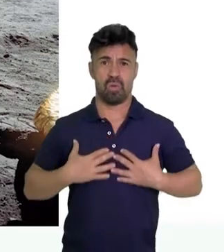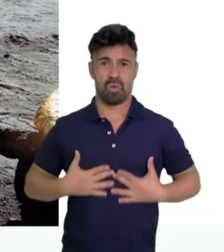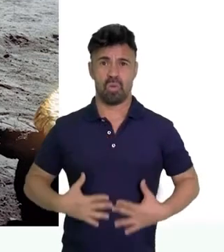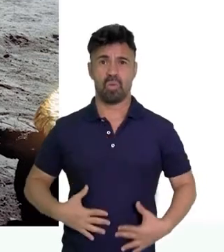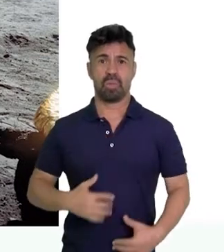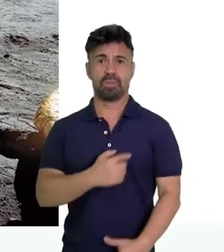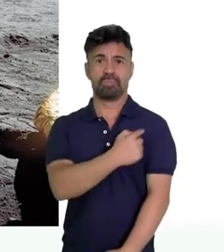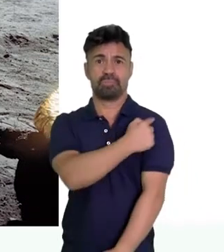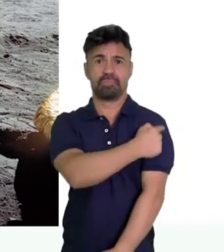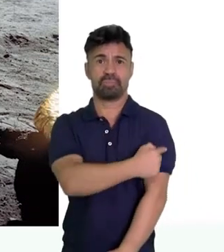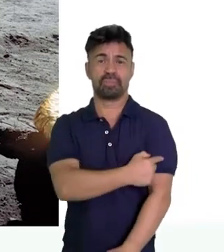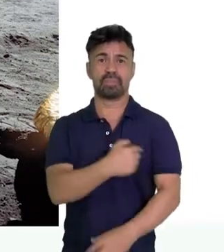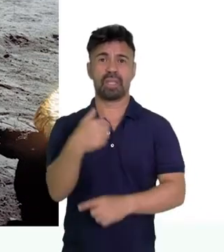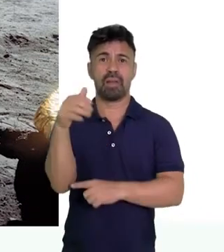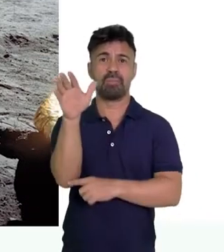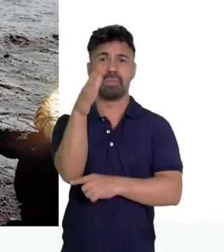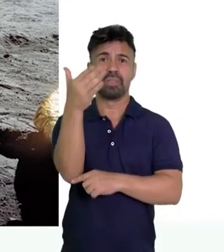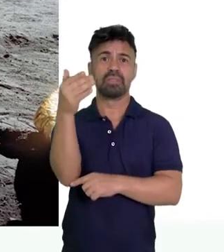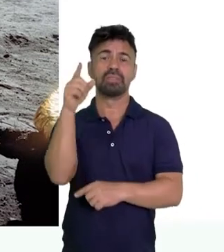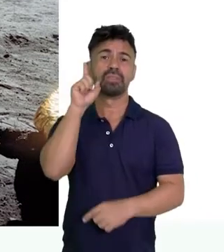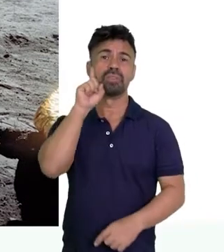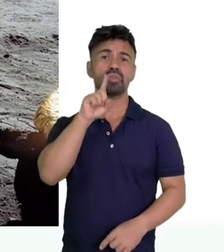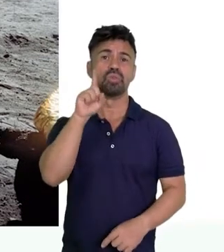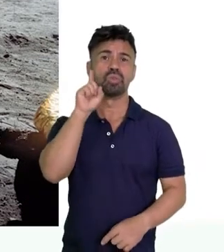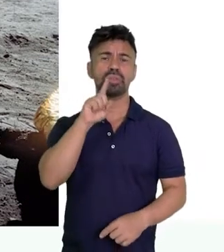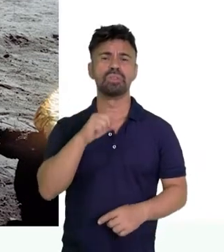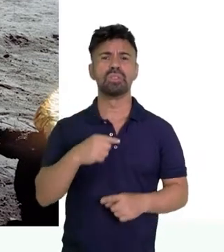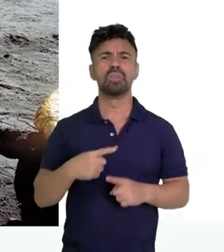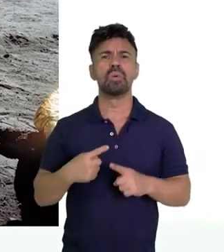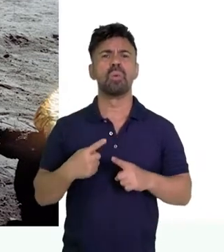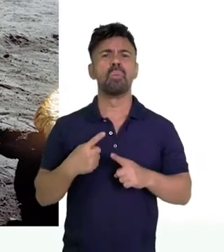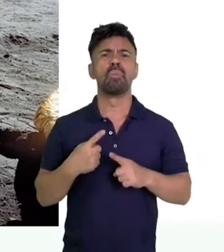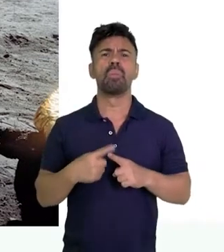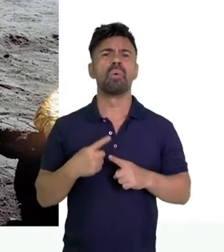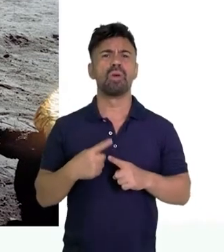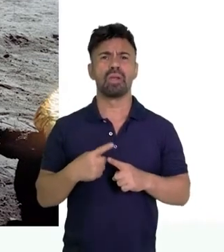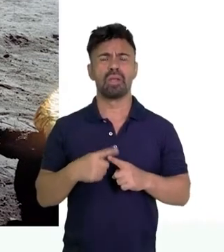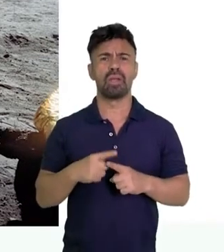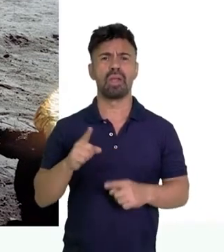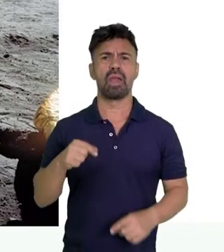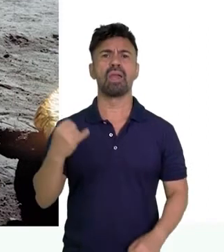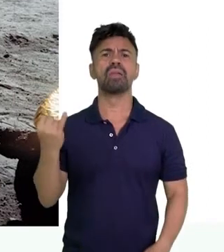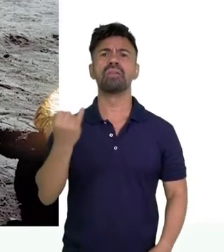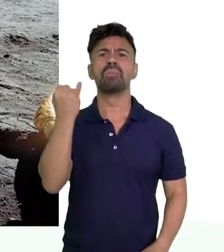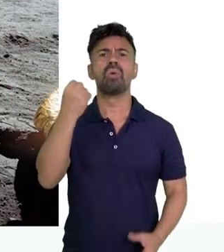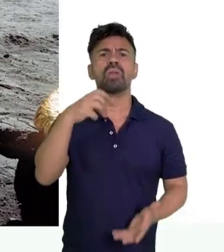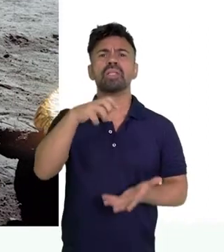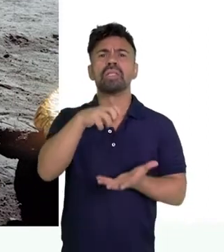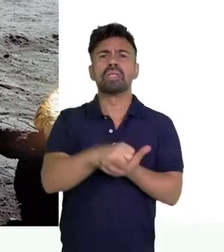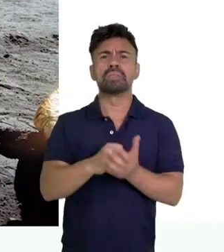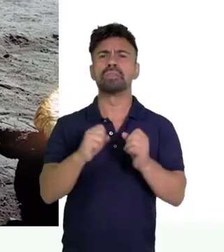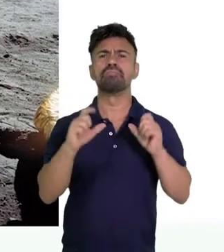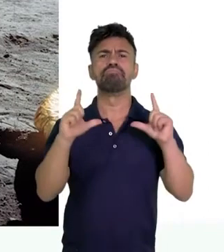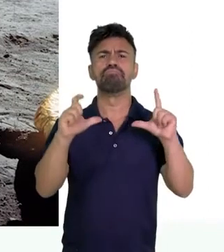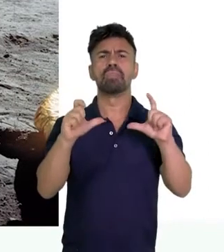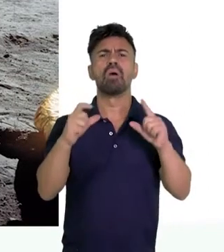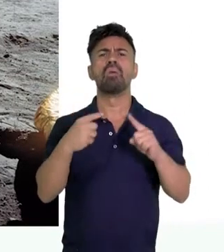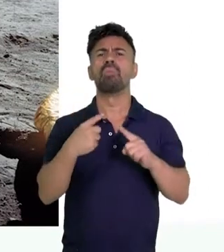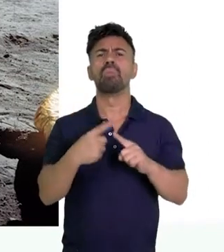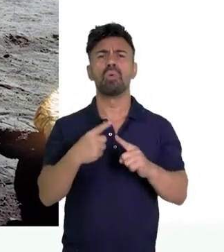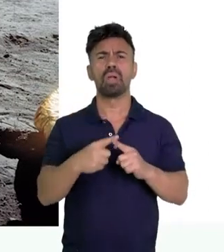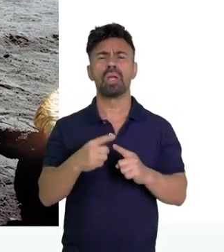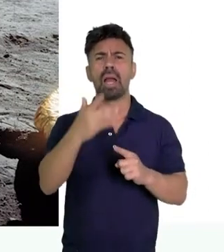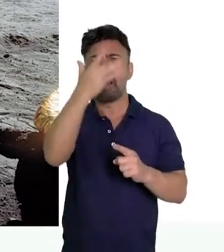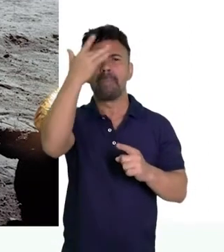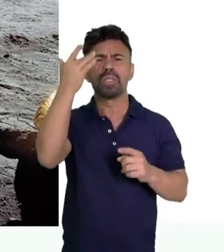está usando, a bandeira dos Estados Unidos. Por que será que era importante registrar esse momento? Por que será que alguém